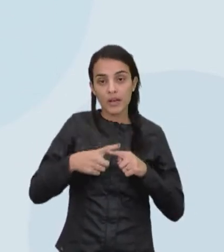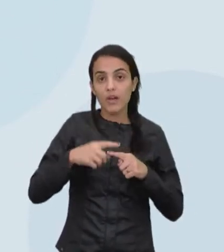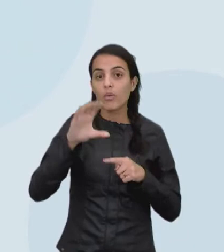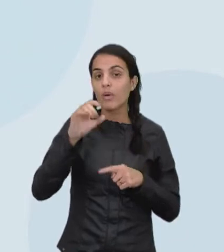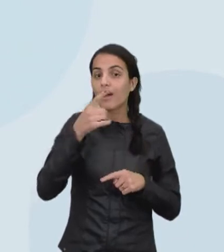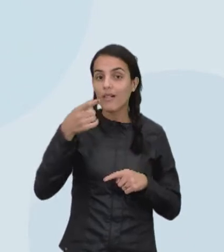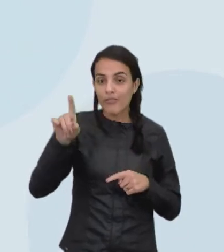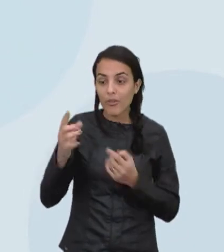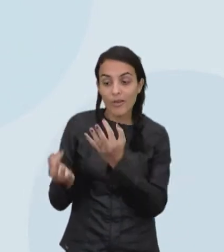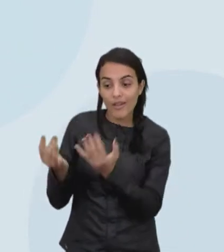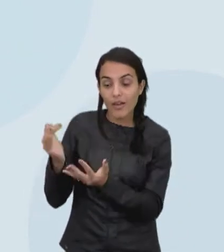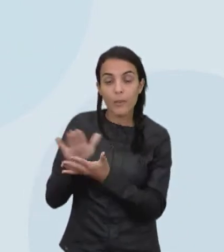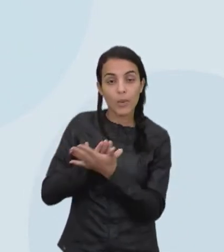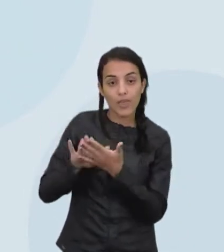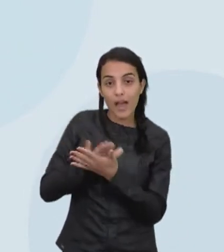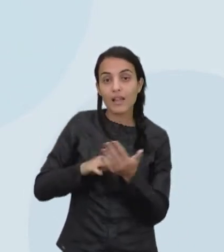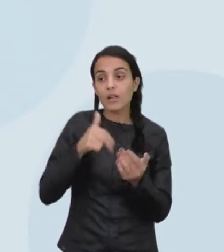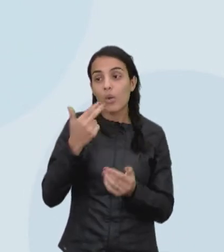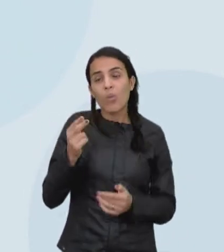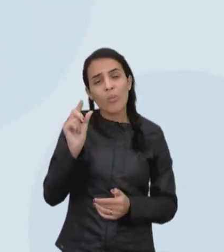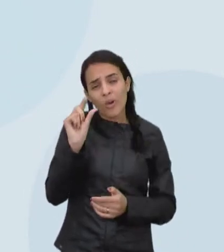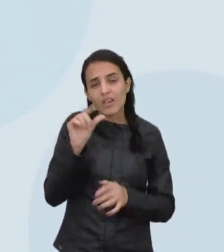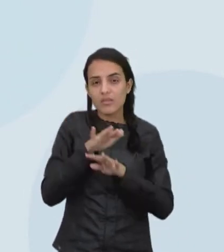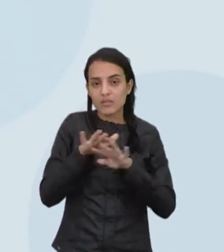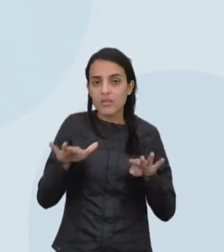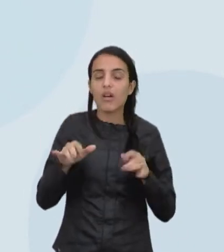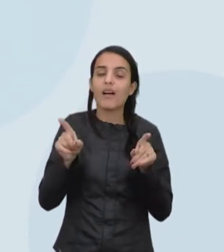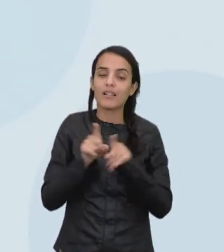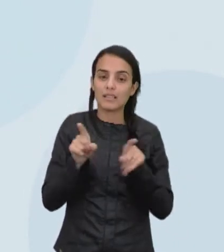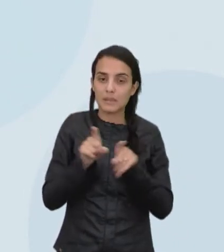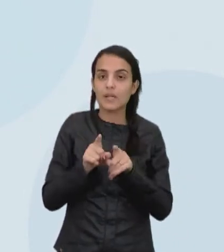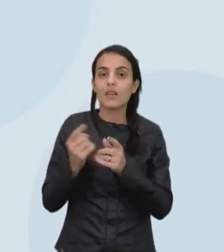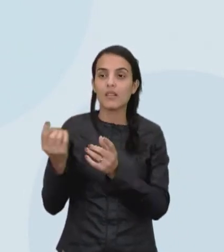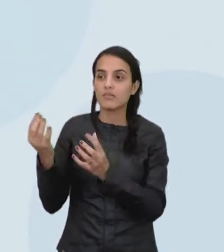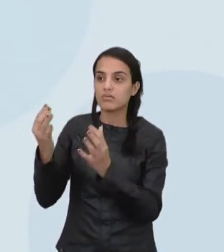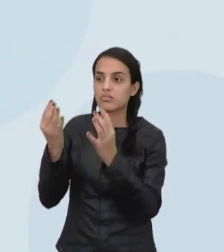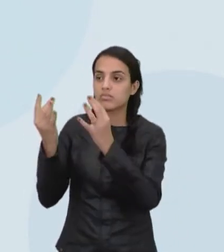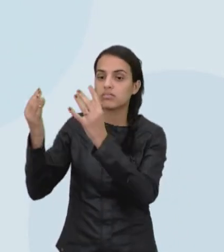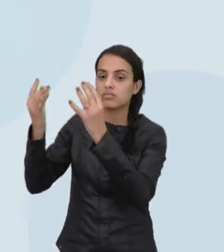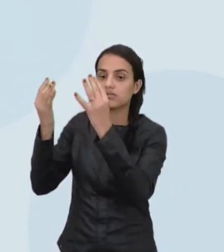não queimou ou queimou só um pouco sai também pela chaminé